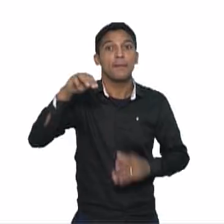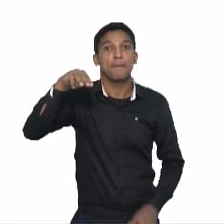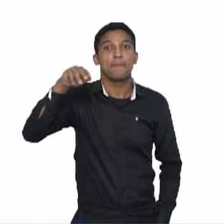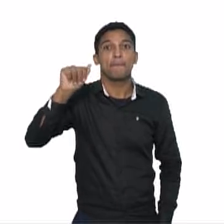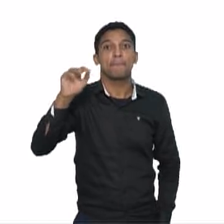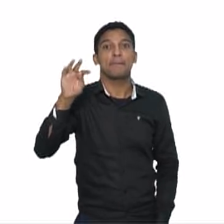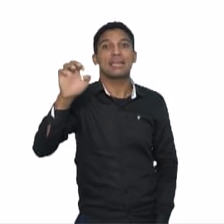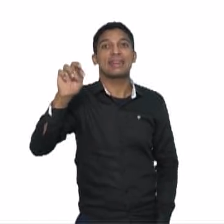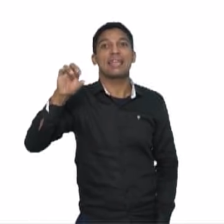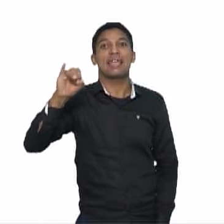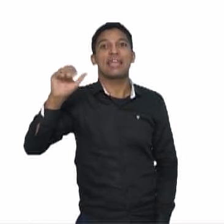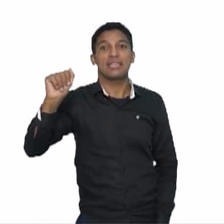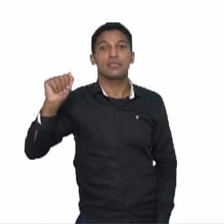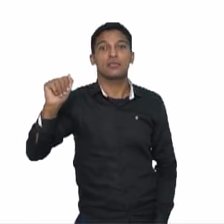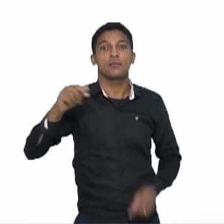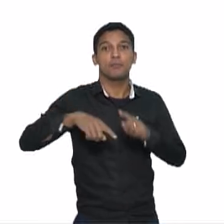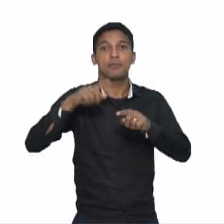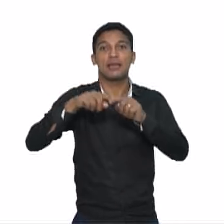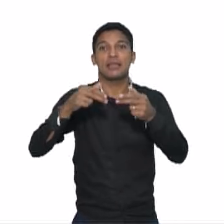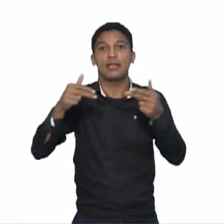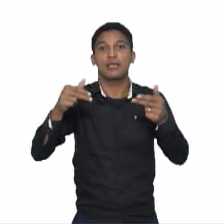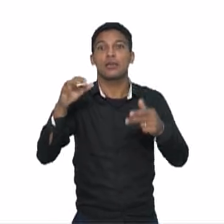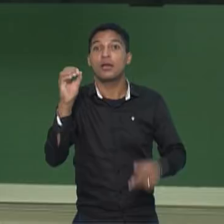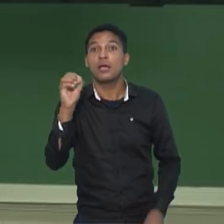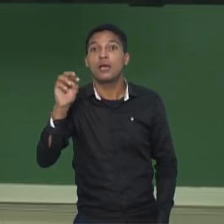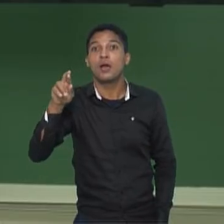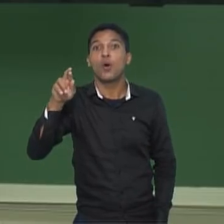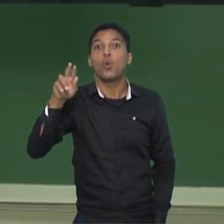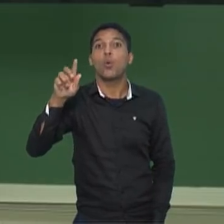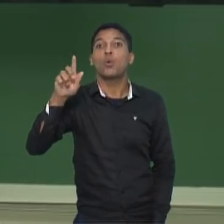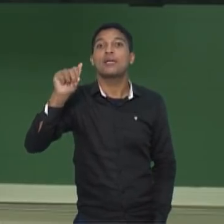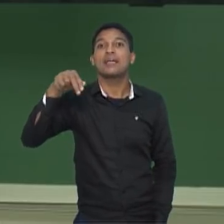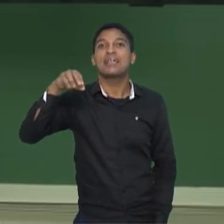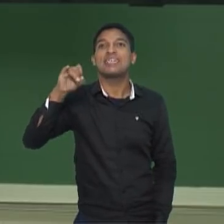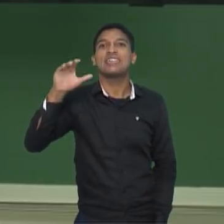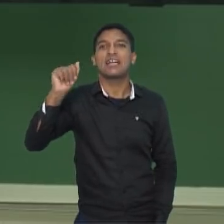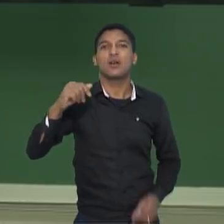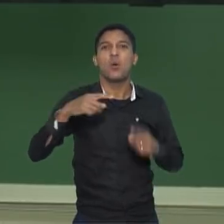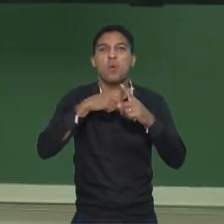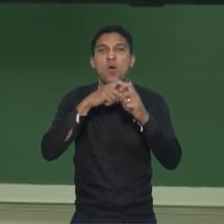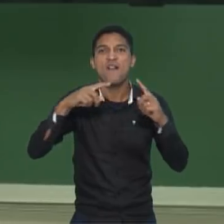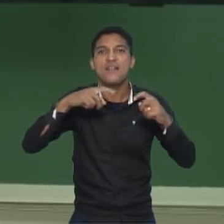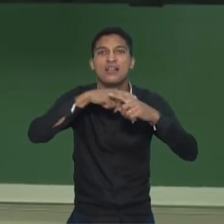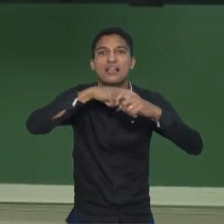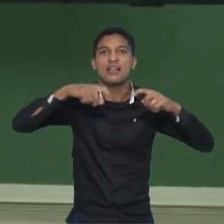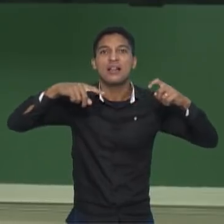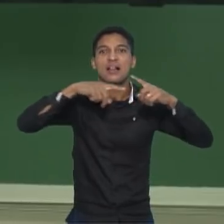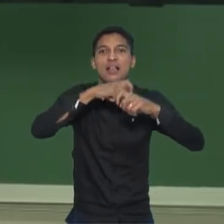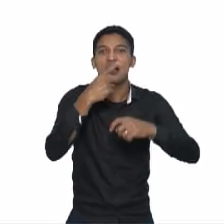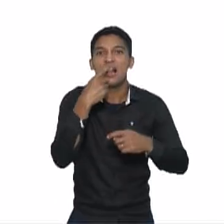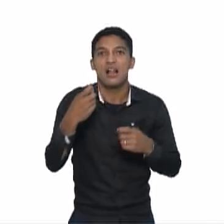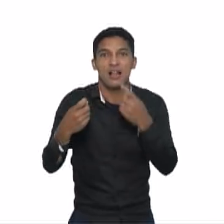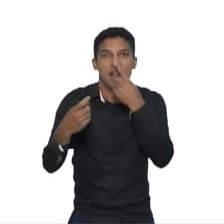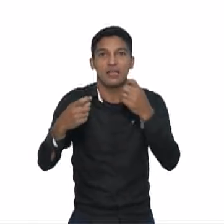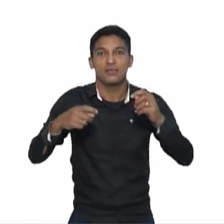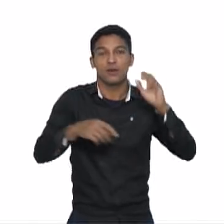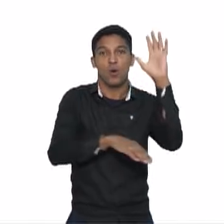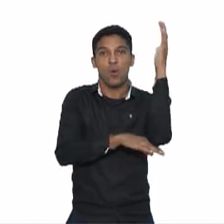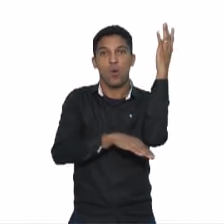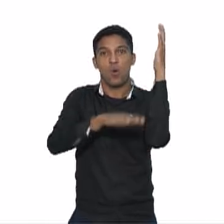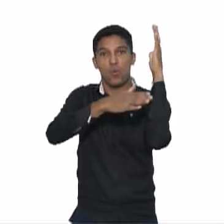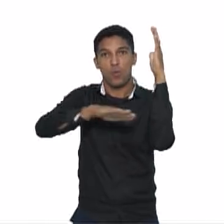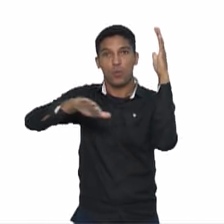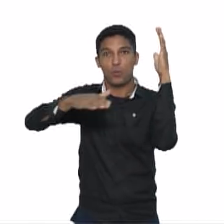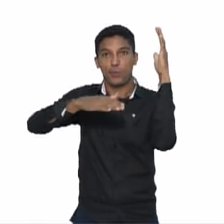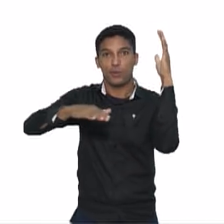correto afirmar que temos 4 opções. Letra A. A matéria